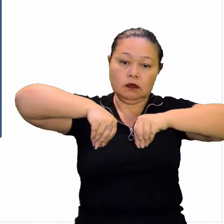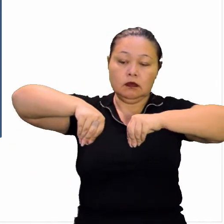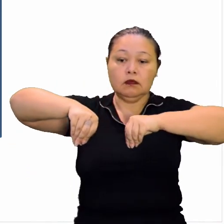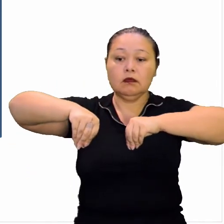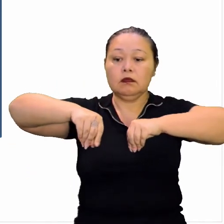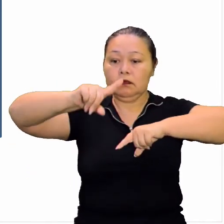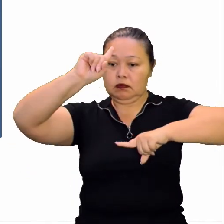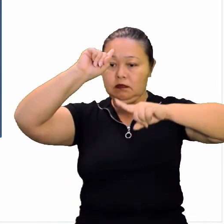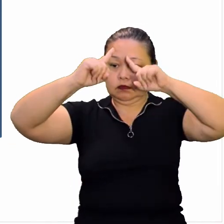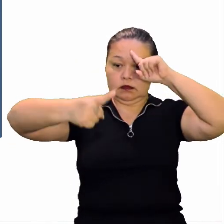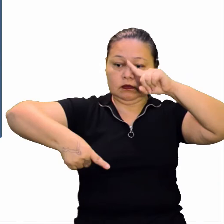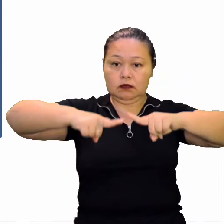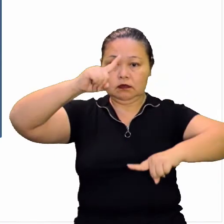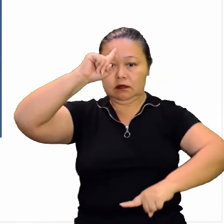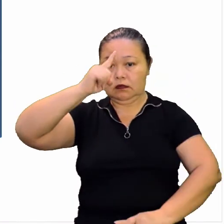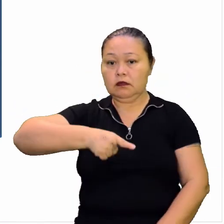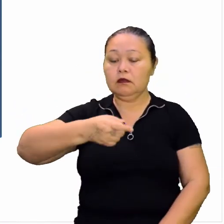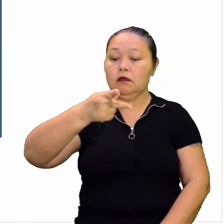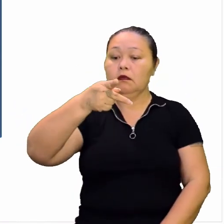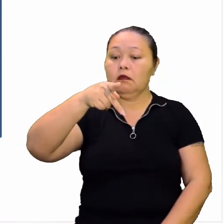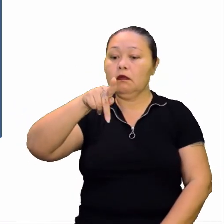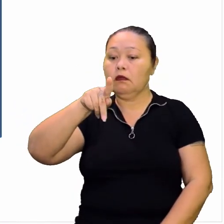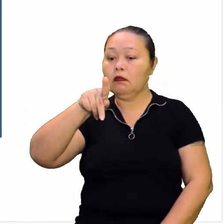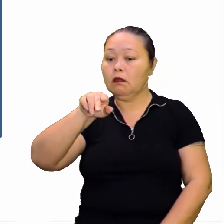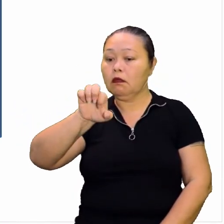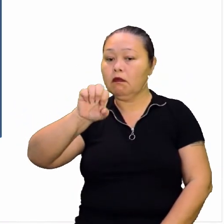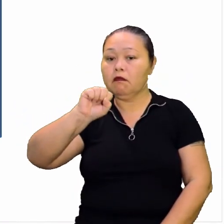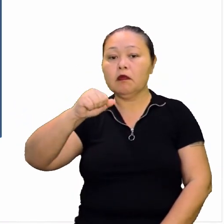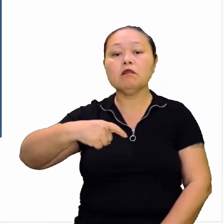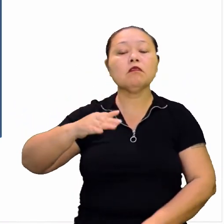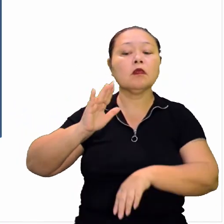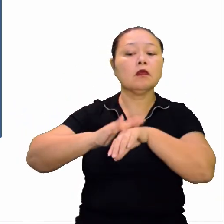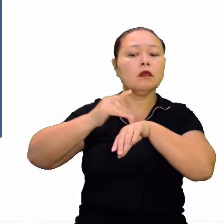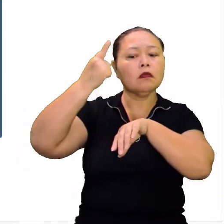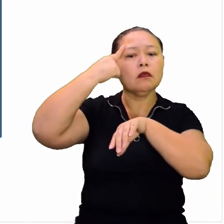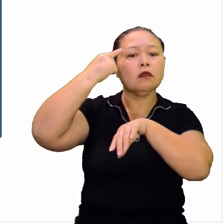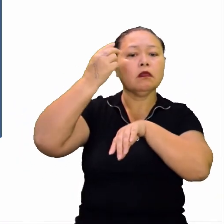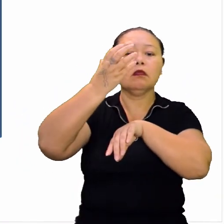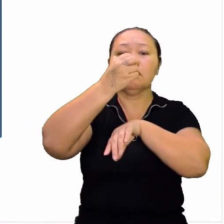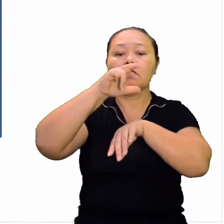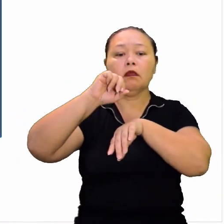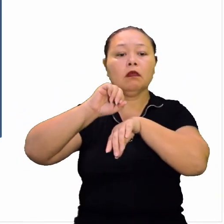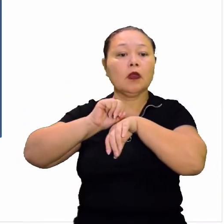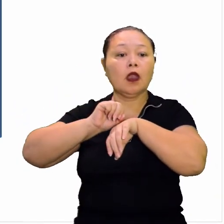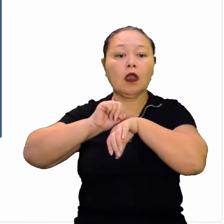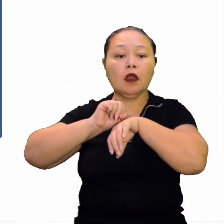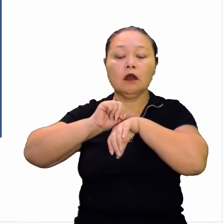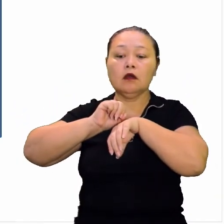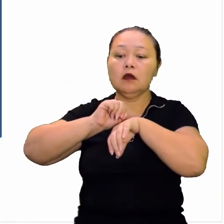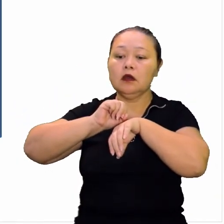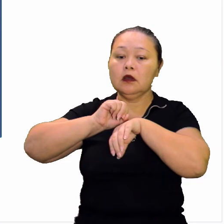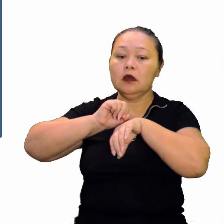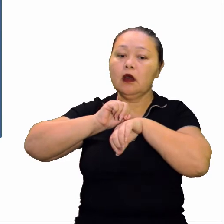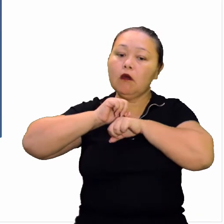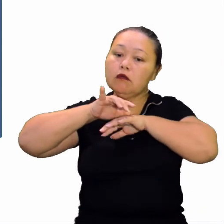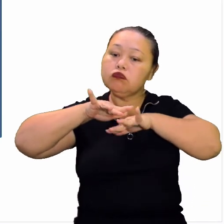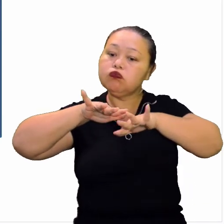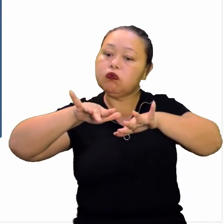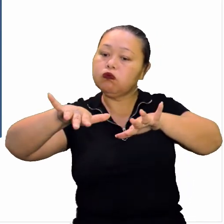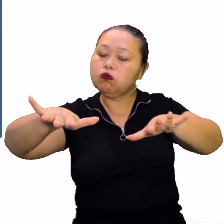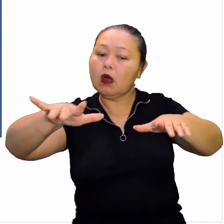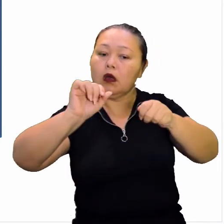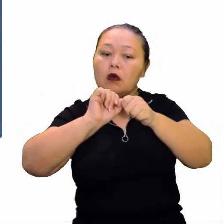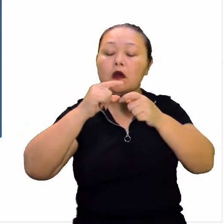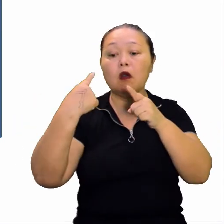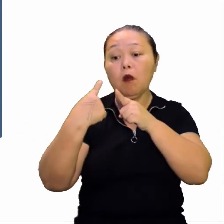dos persas. Então a ideia de Ciro era ampliar a sua região.